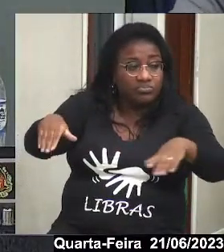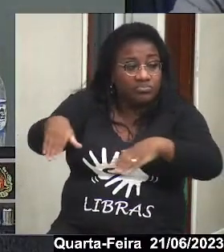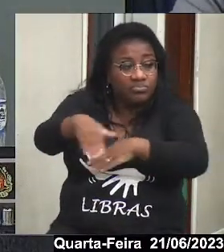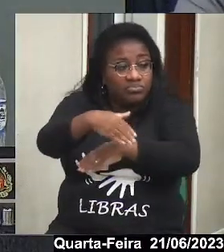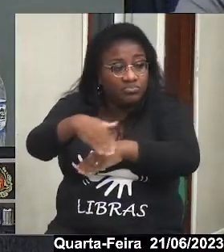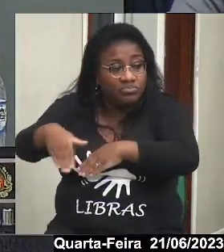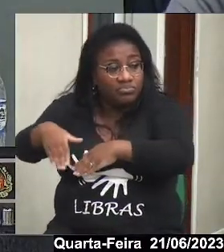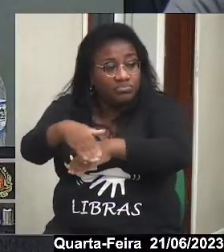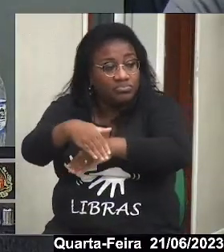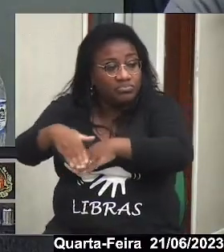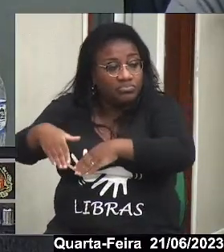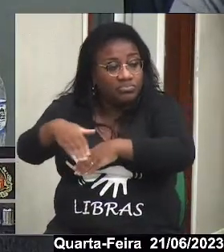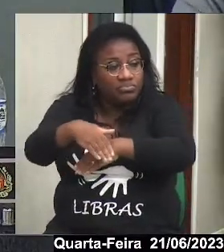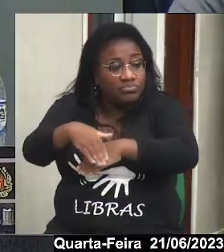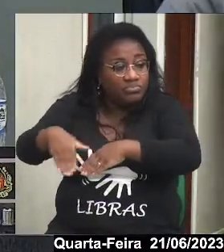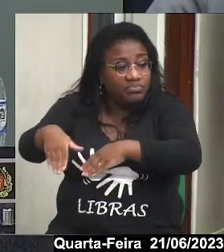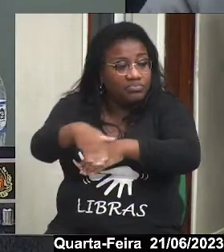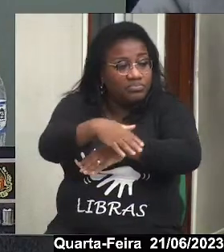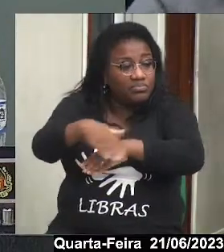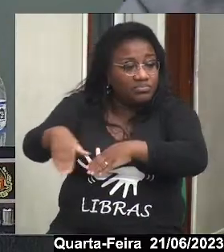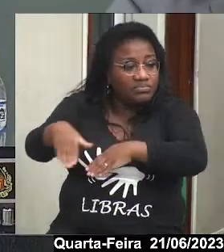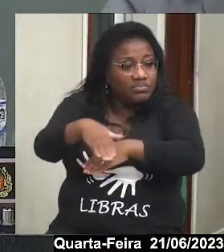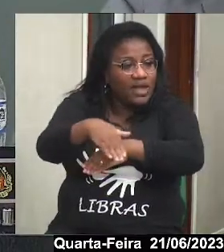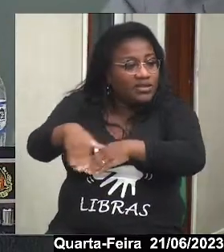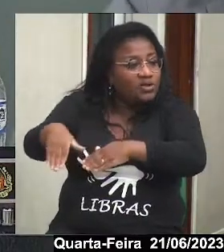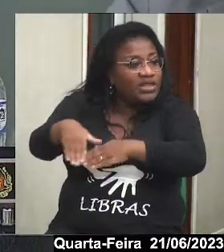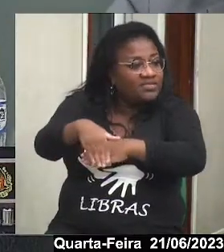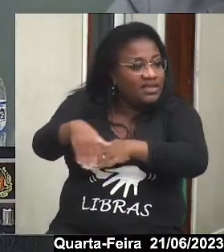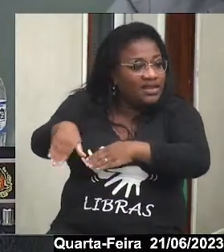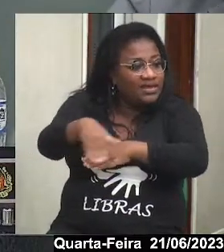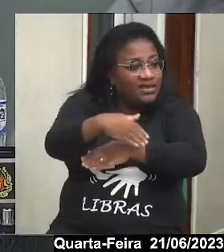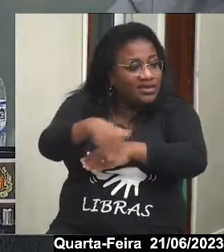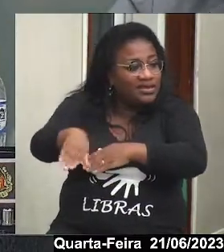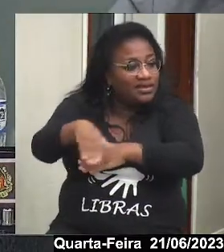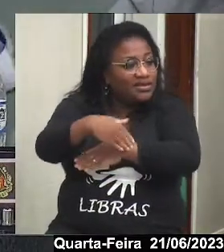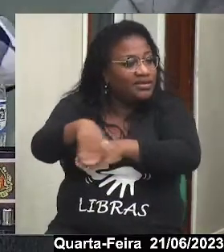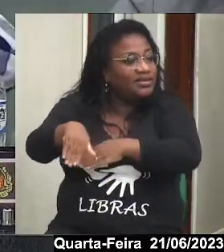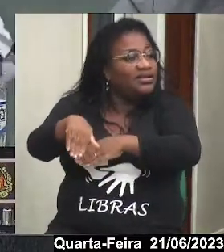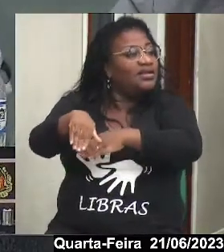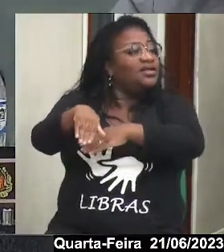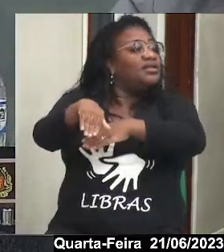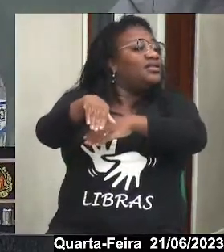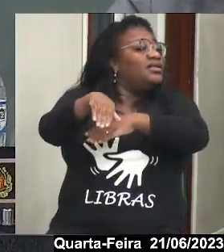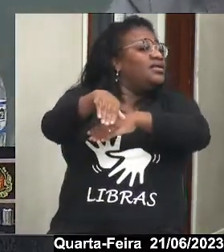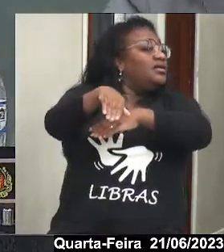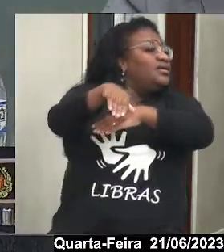a identidade criada pelos moradores da localidade.